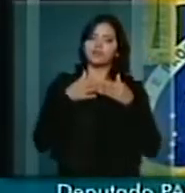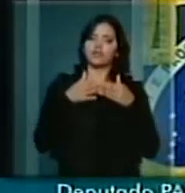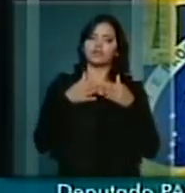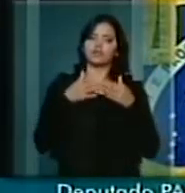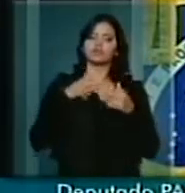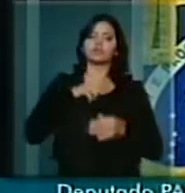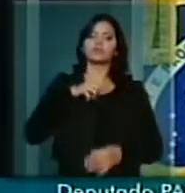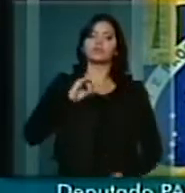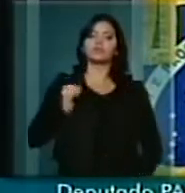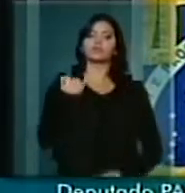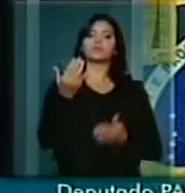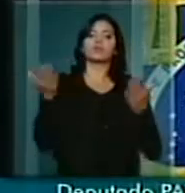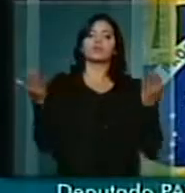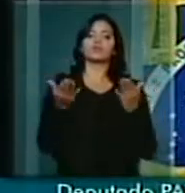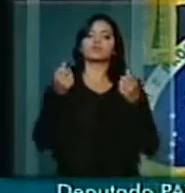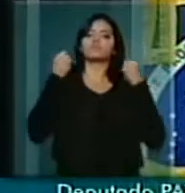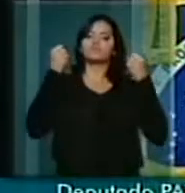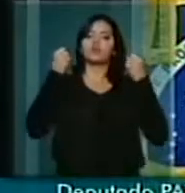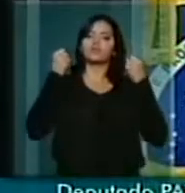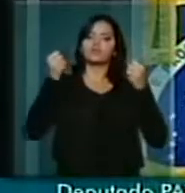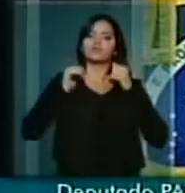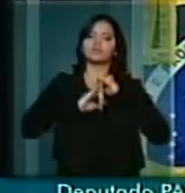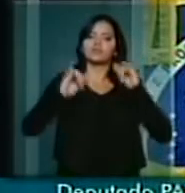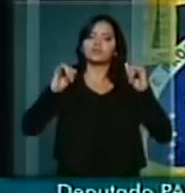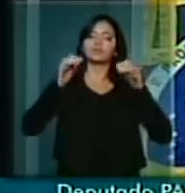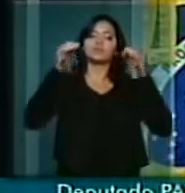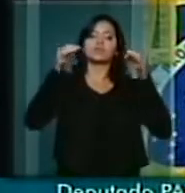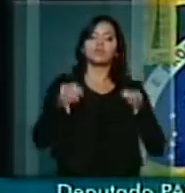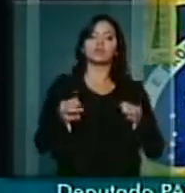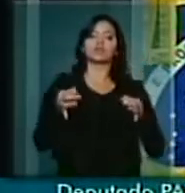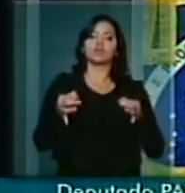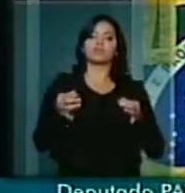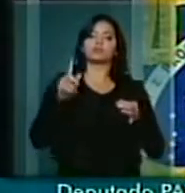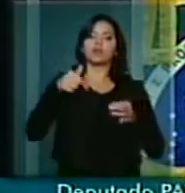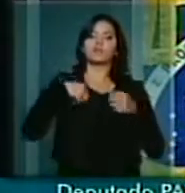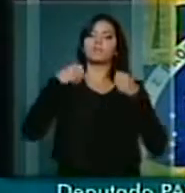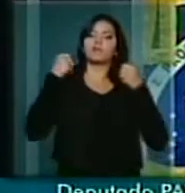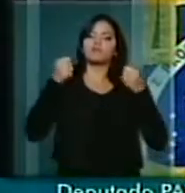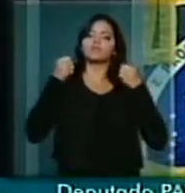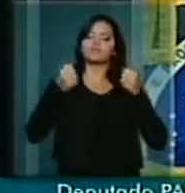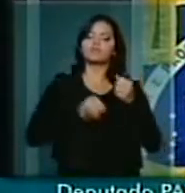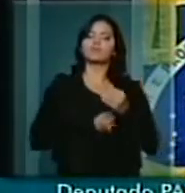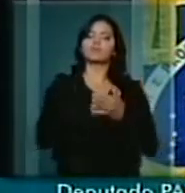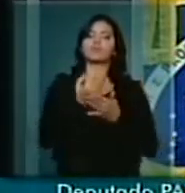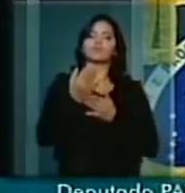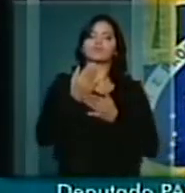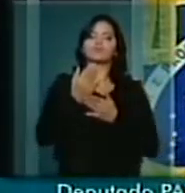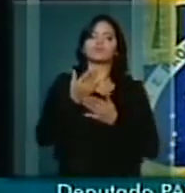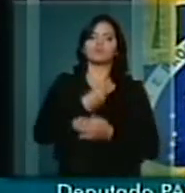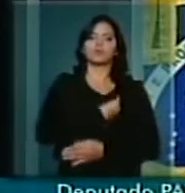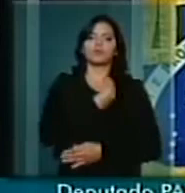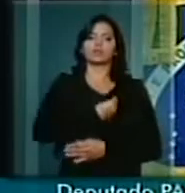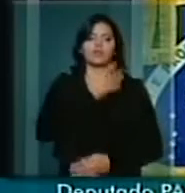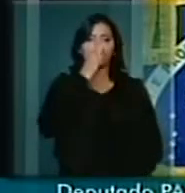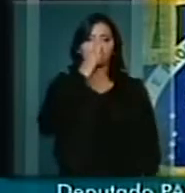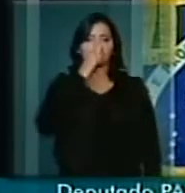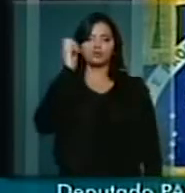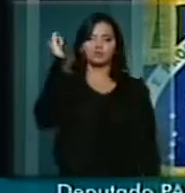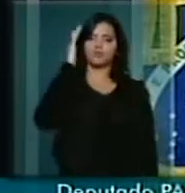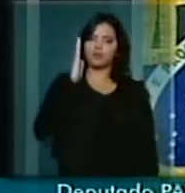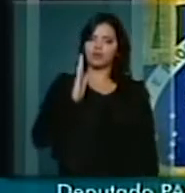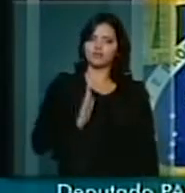que tenho a oportunidade hoje de fazer essa manifestação, que certamente é uma manifestação que muitos que estão aqui presentes ou nos assistindo em todo o